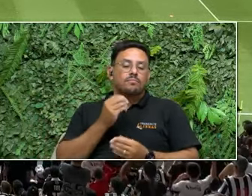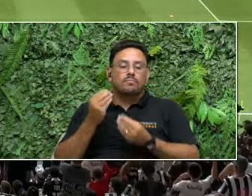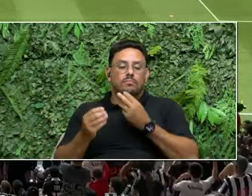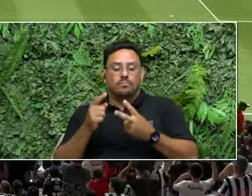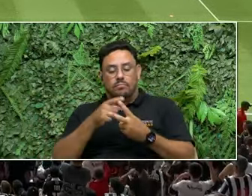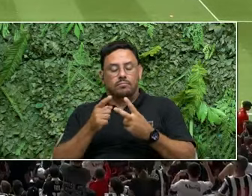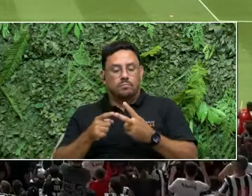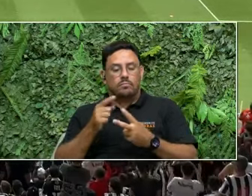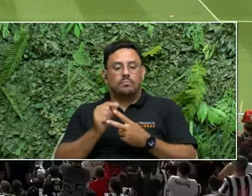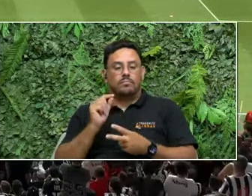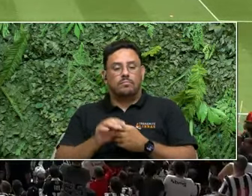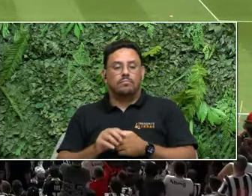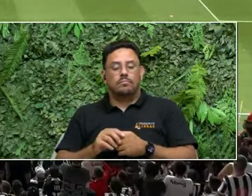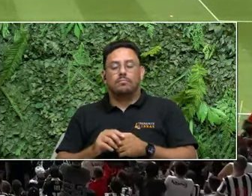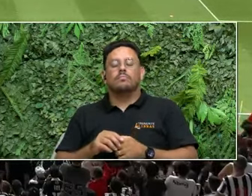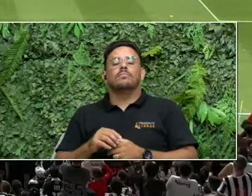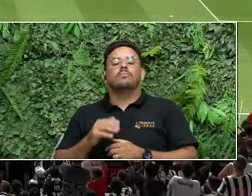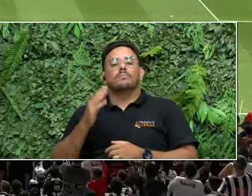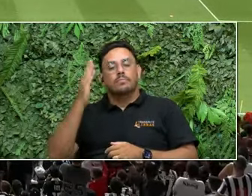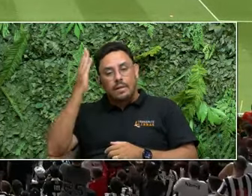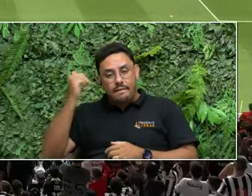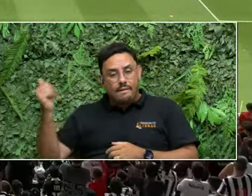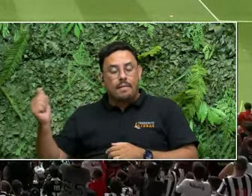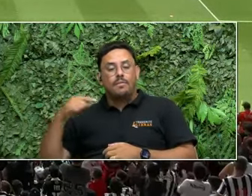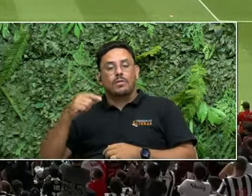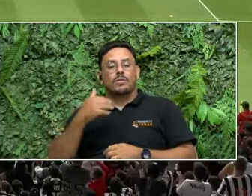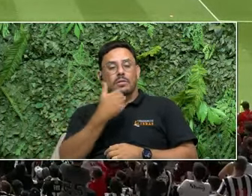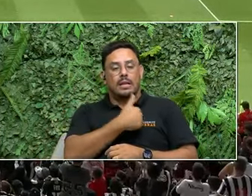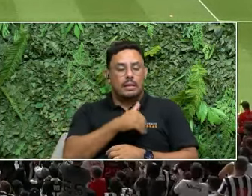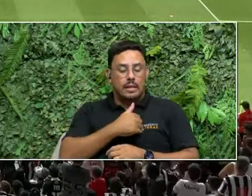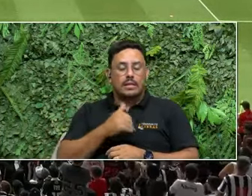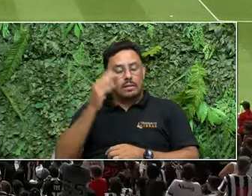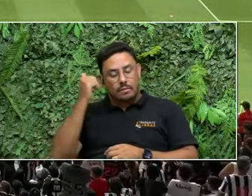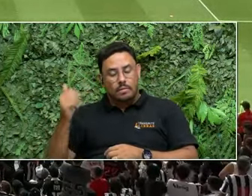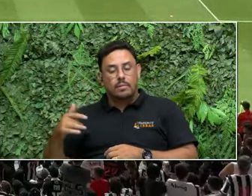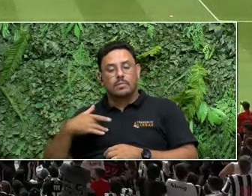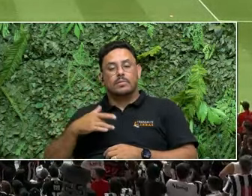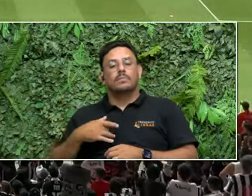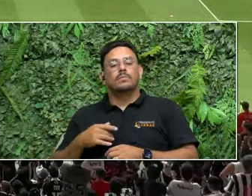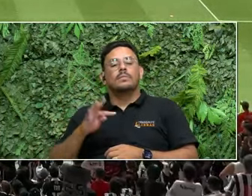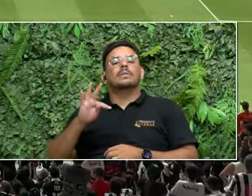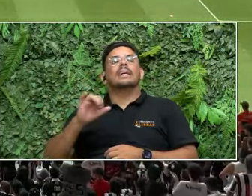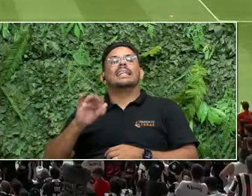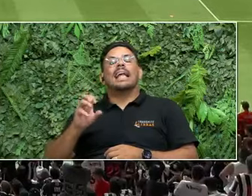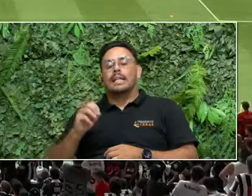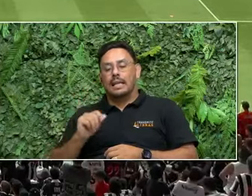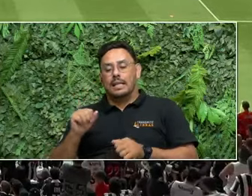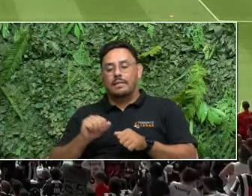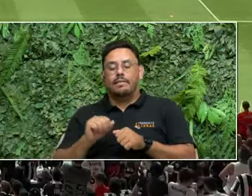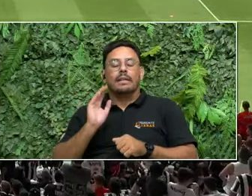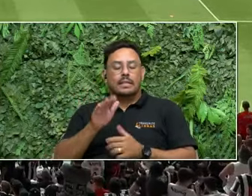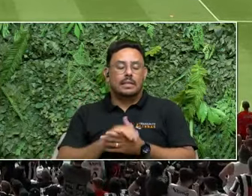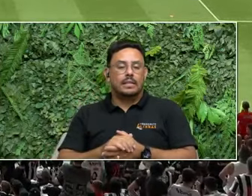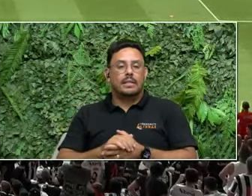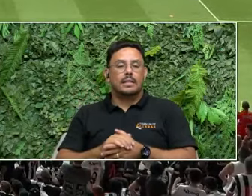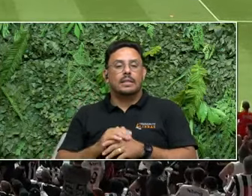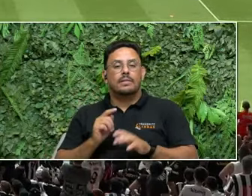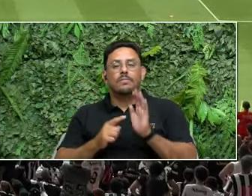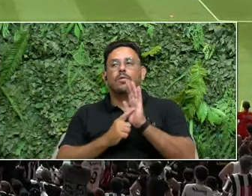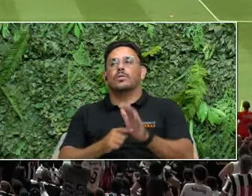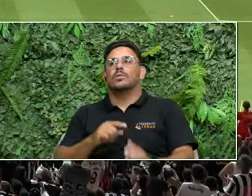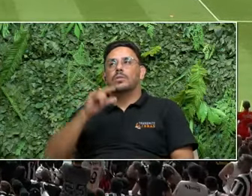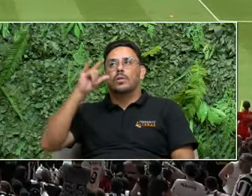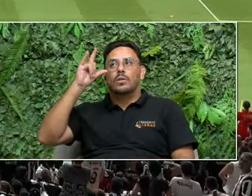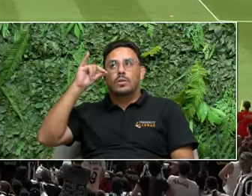dois jogadores que são Ídolos aí das suas respectivas torcidas né Bob tardeli que já tá aqui viu Bob lançou ali uma fotinha no Instagram Opa